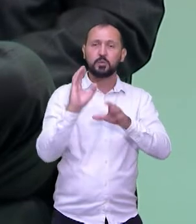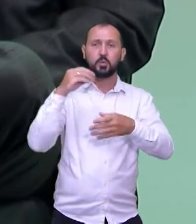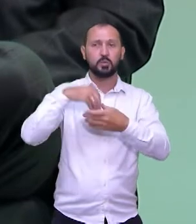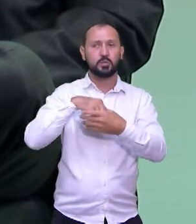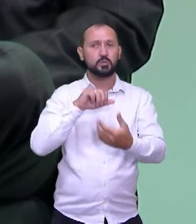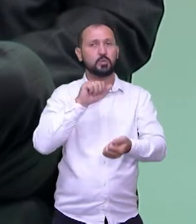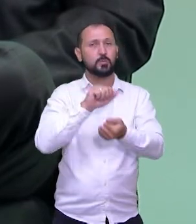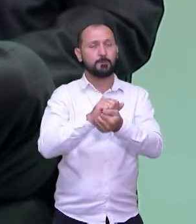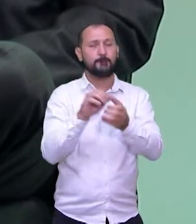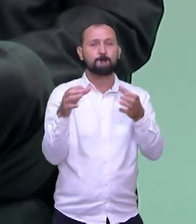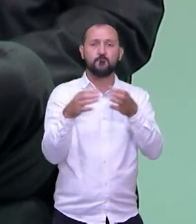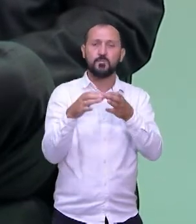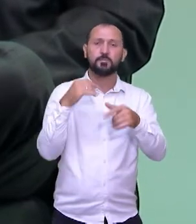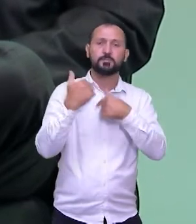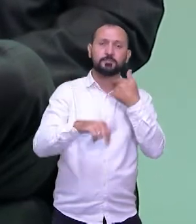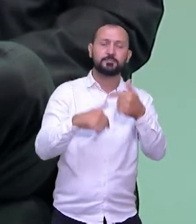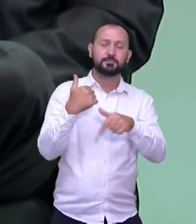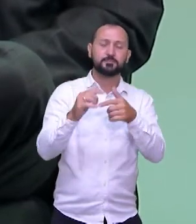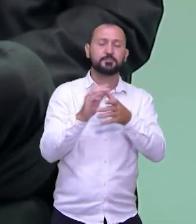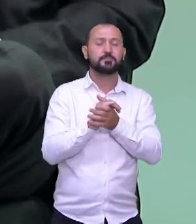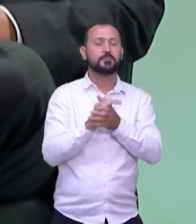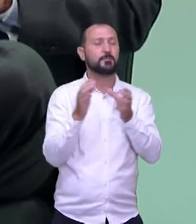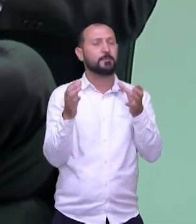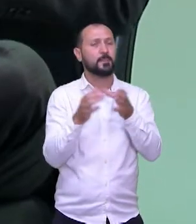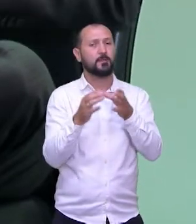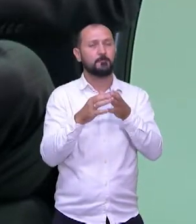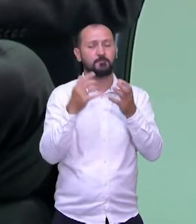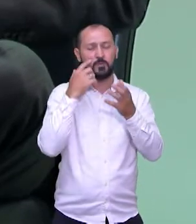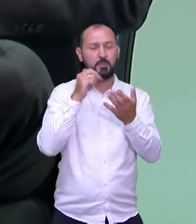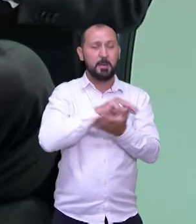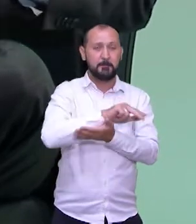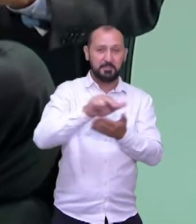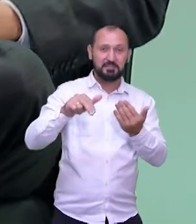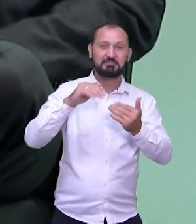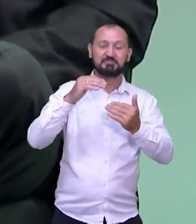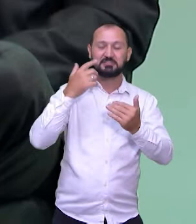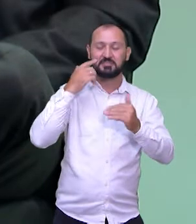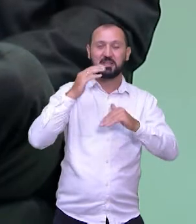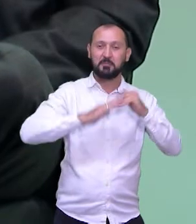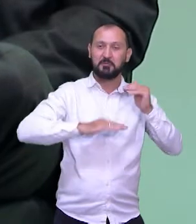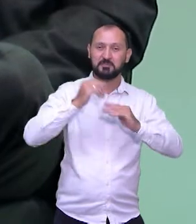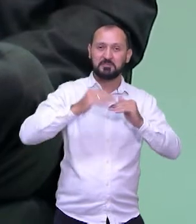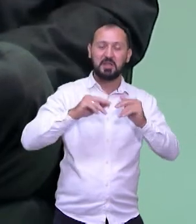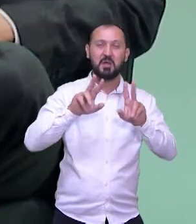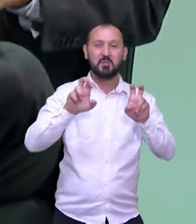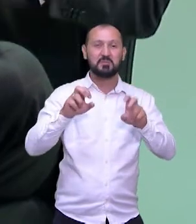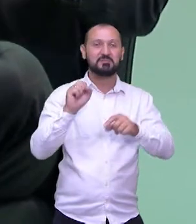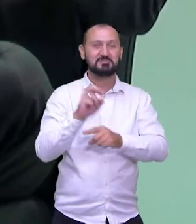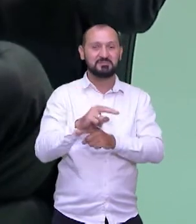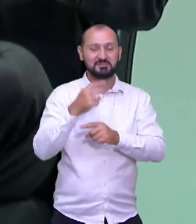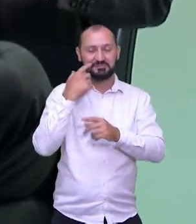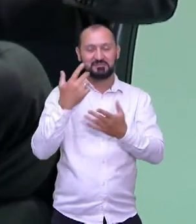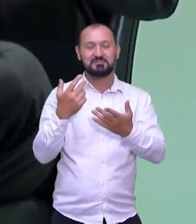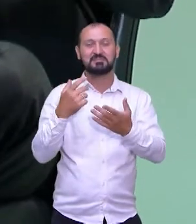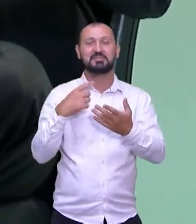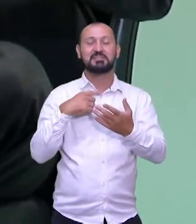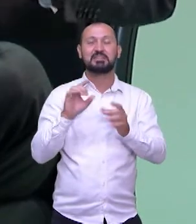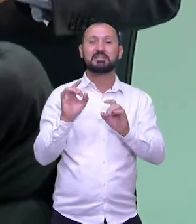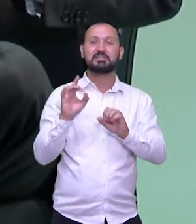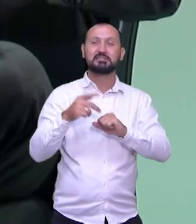propostas internamente dentro dos nossos grupos de trabalho. Nossa categoria é eclética, como eu já coloquei aqui. Temos colegas com